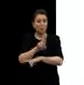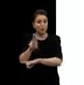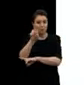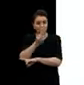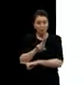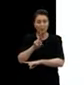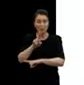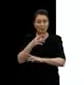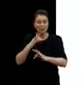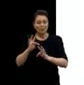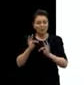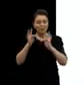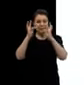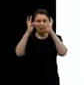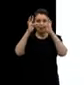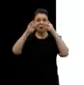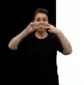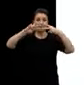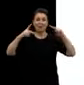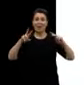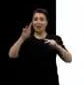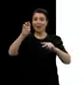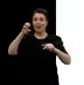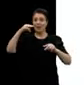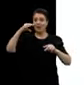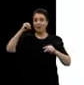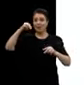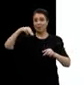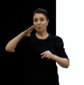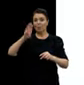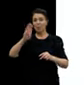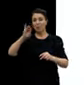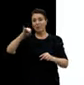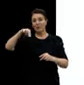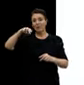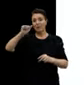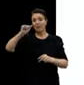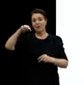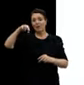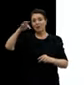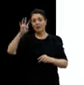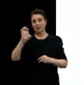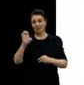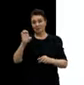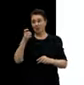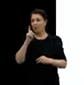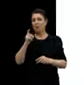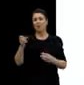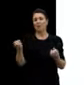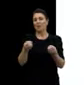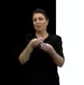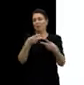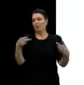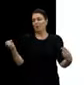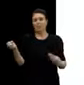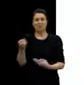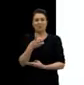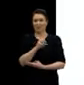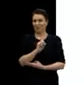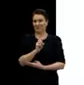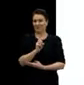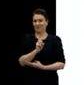da tecnologia do DNA recombinante. Então, não vai ser novidade para vocês, ó. Vocês já sabem agora quais são